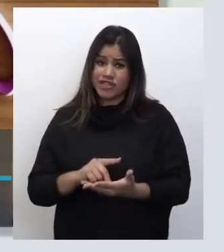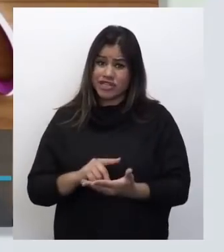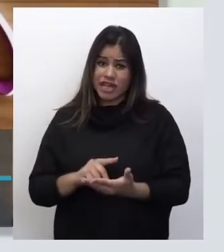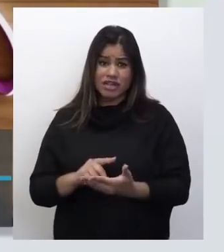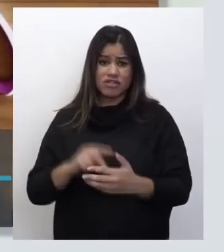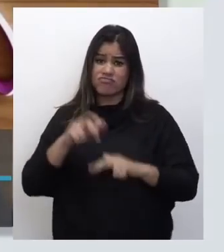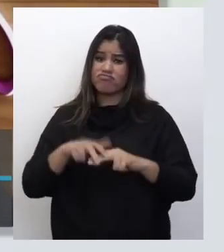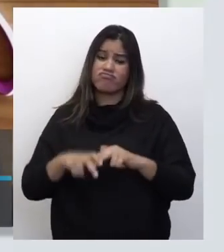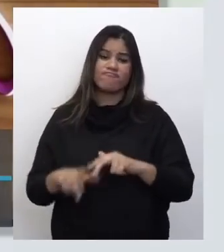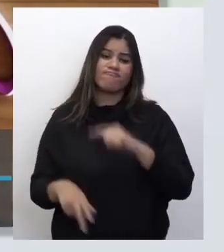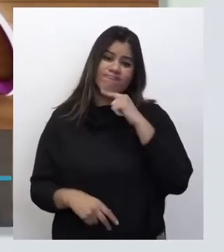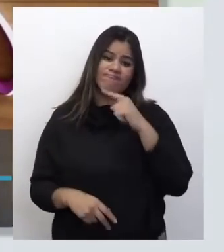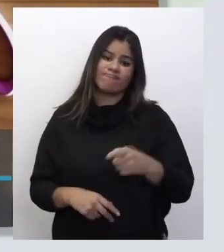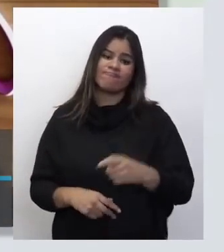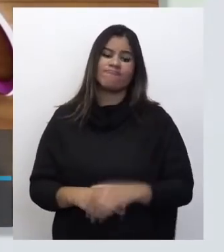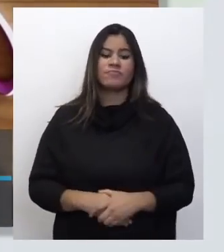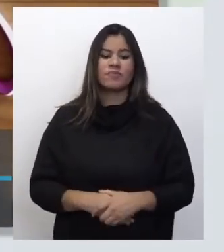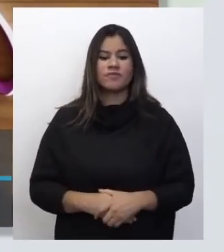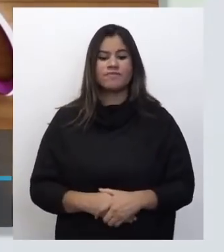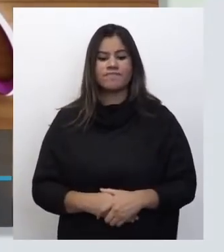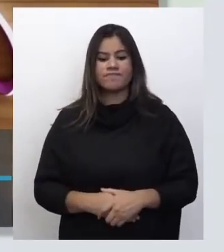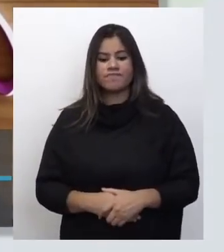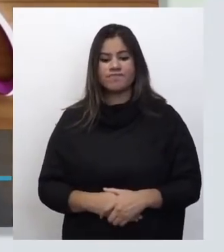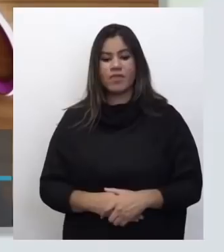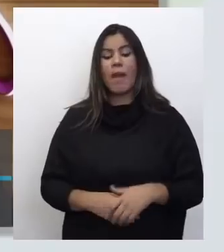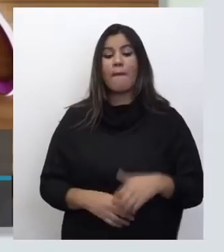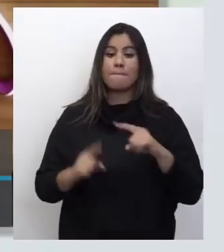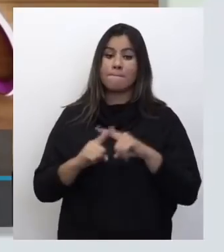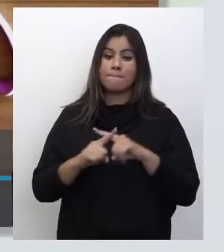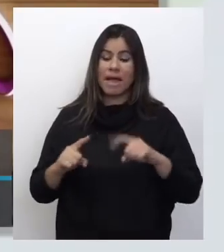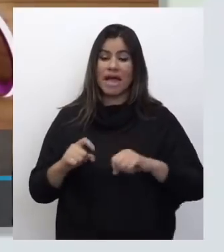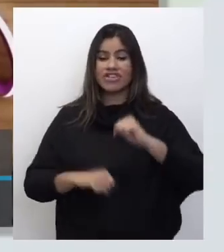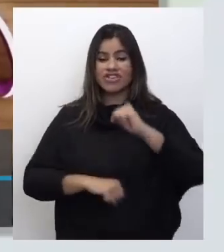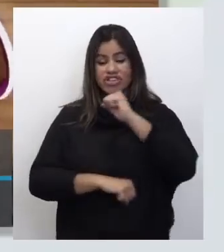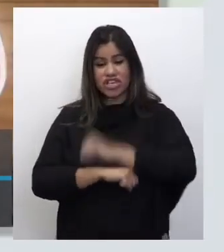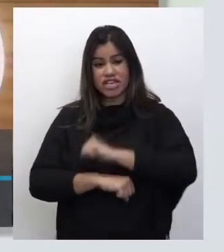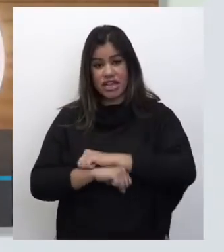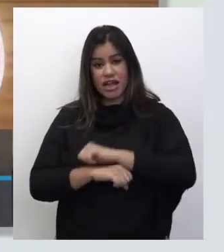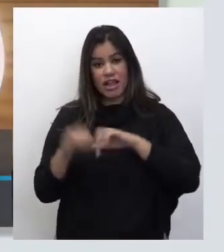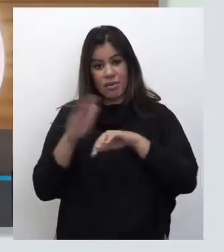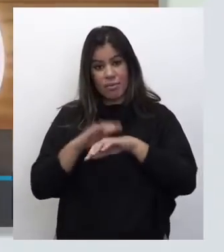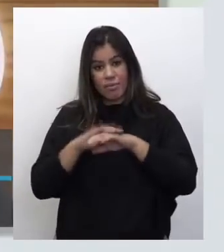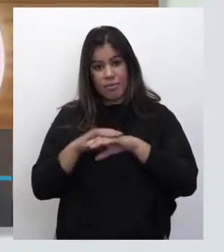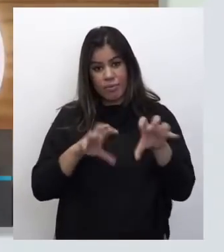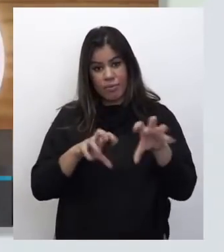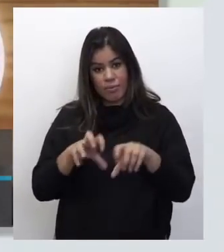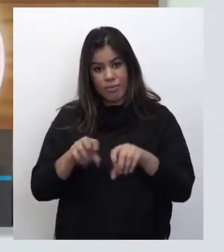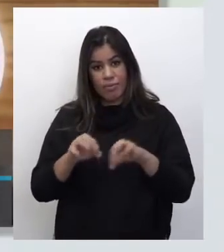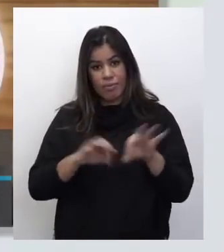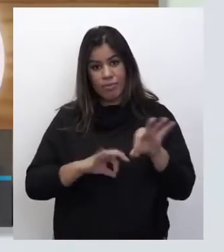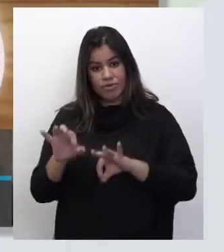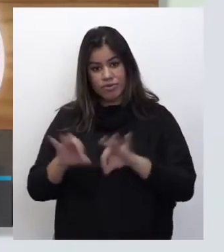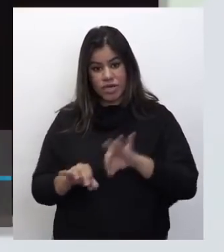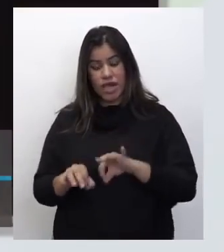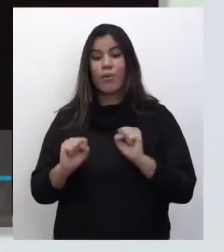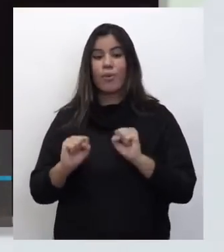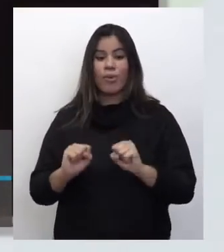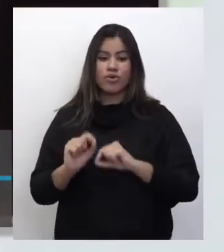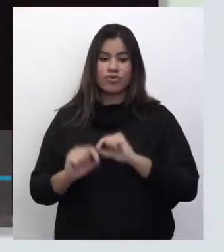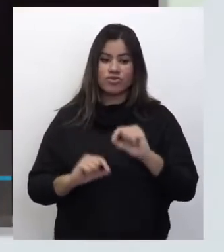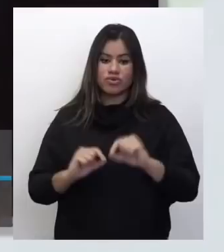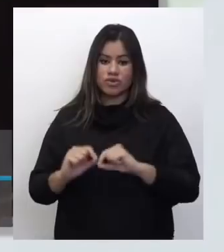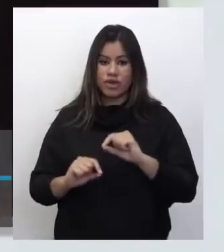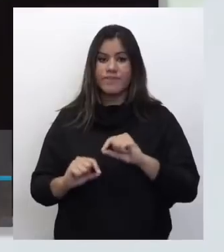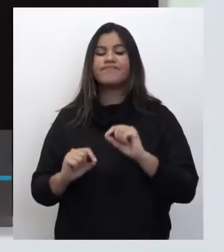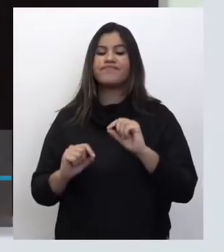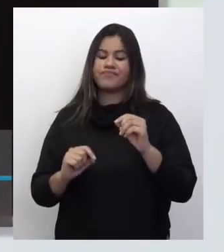pontiagudos. Mas aqui não, porque é a vista que eu quero ver da minha janela hackeada. E agora, como é que eu vou tornar isso daqui